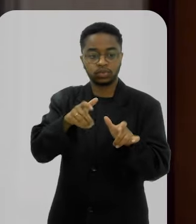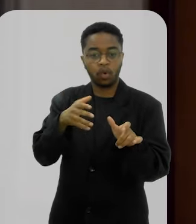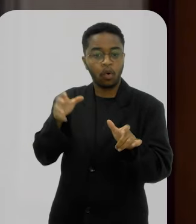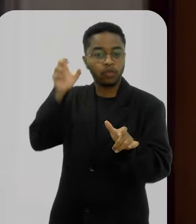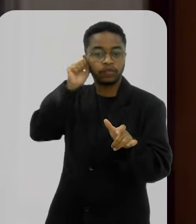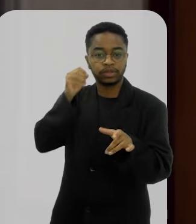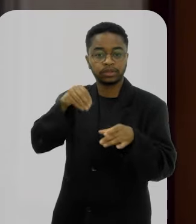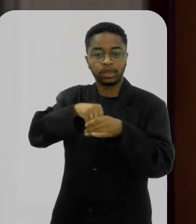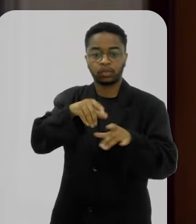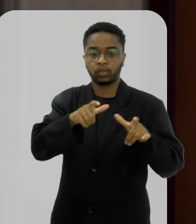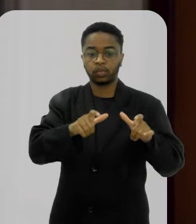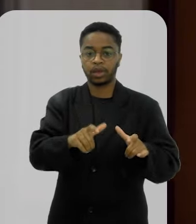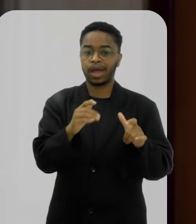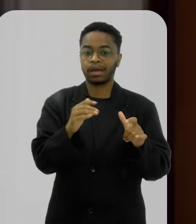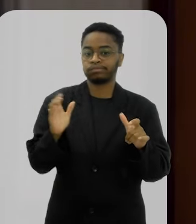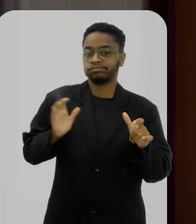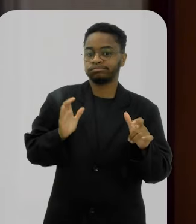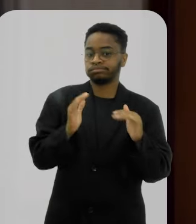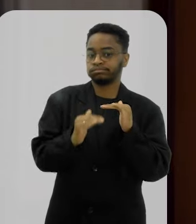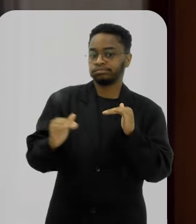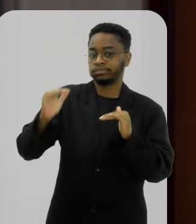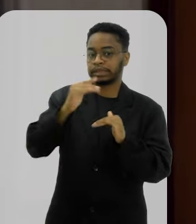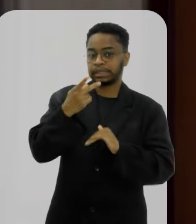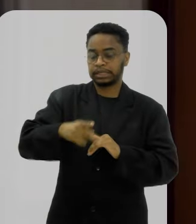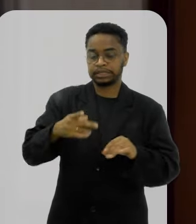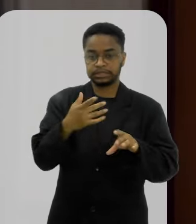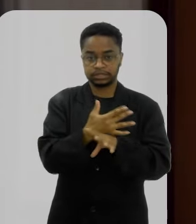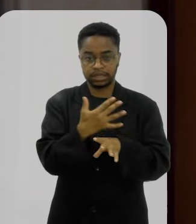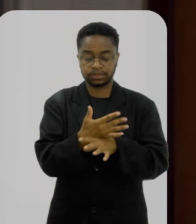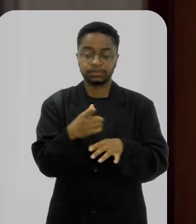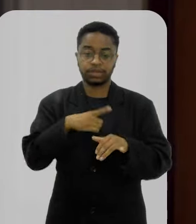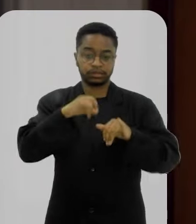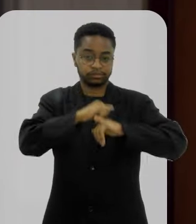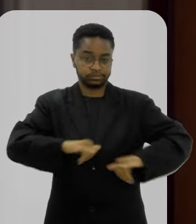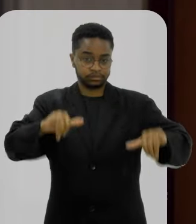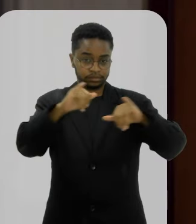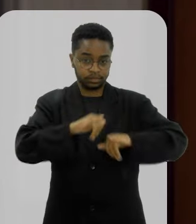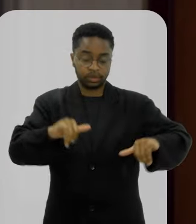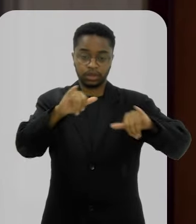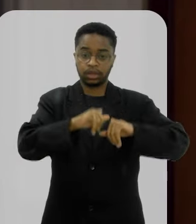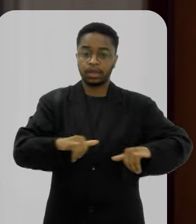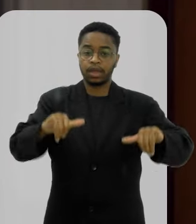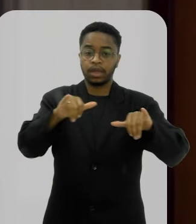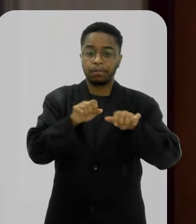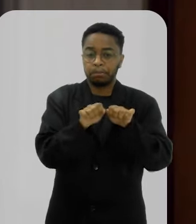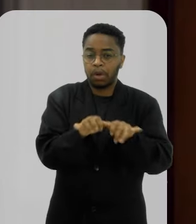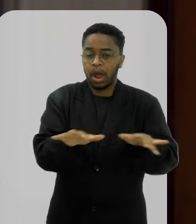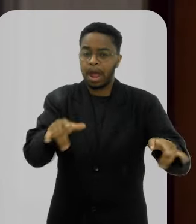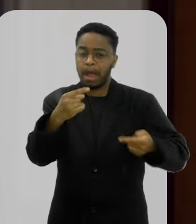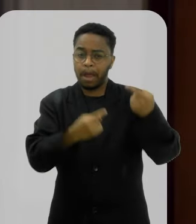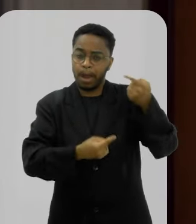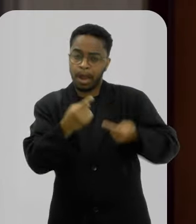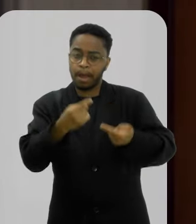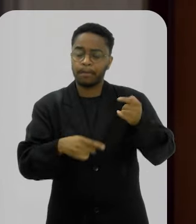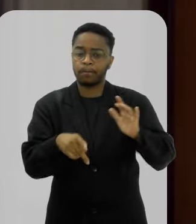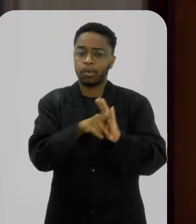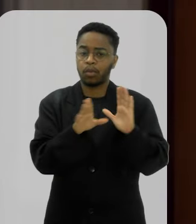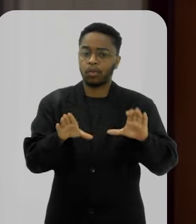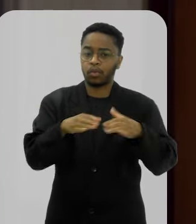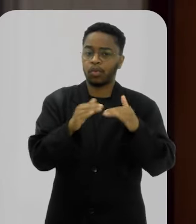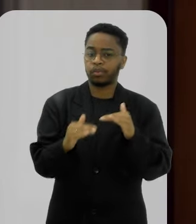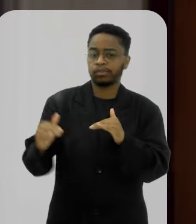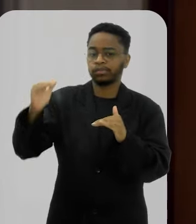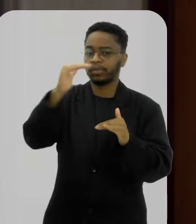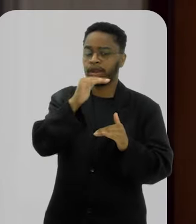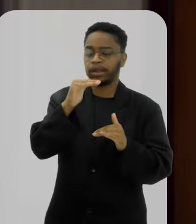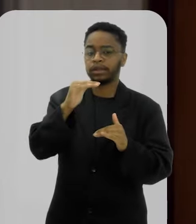nobre da cidade, um salão nobre da cidade. E isso gerou repercussões na elite conservadora carioca. Rui